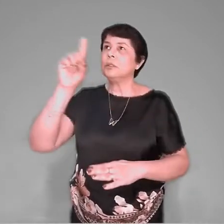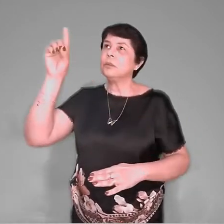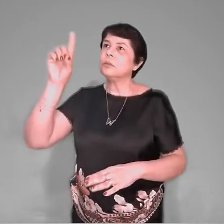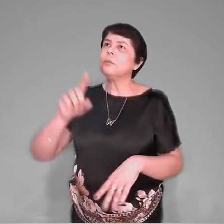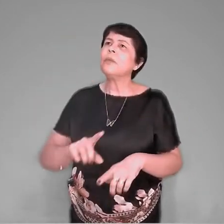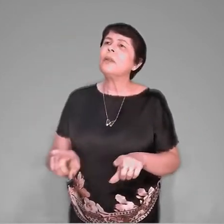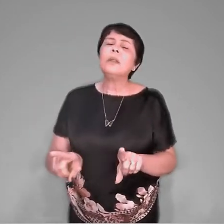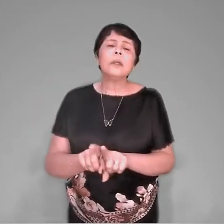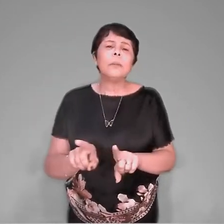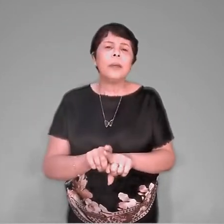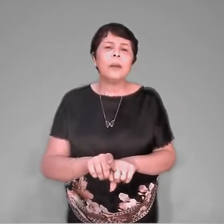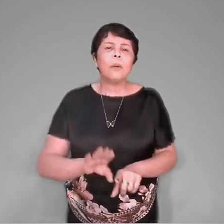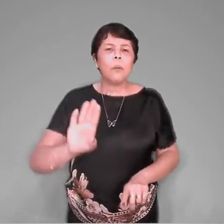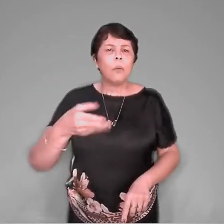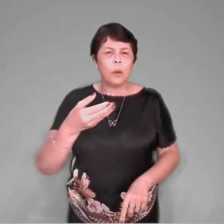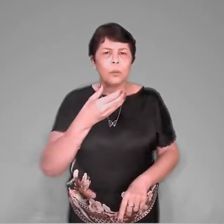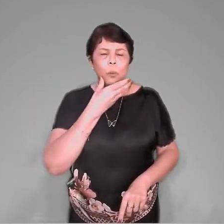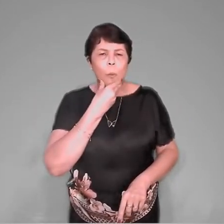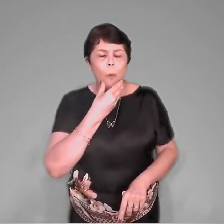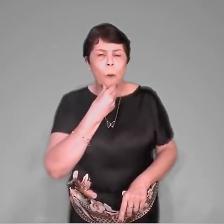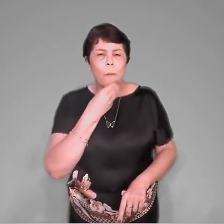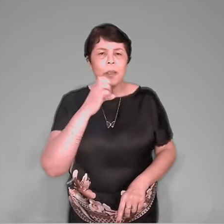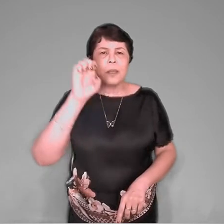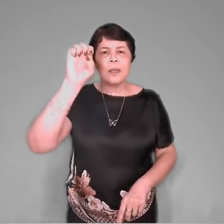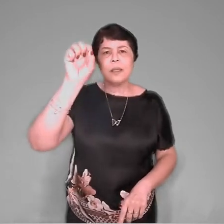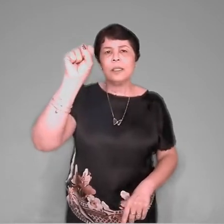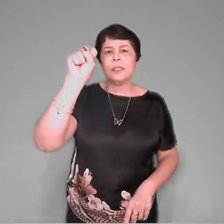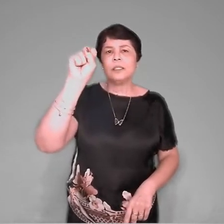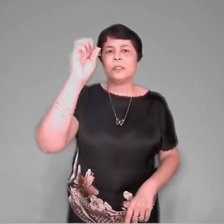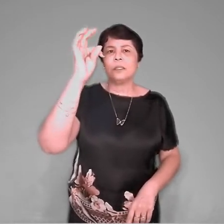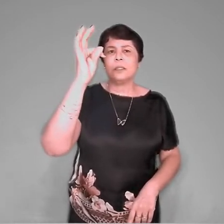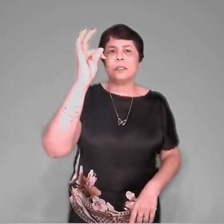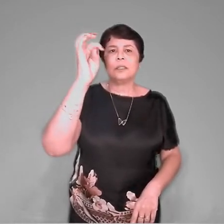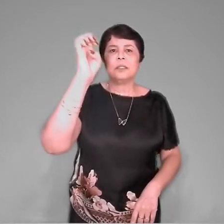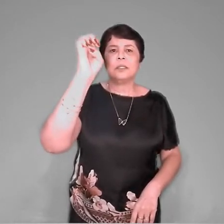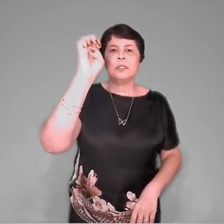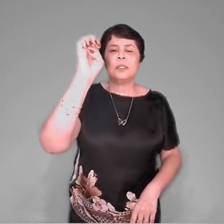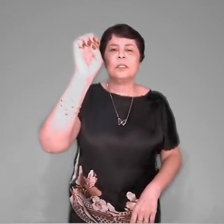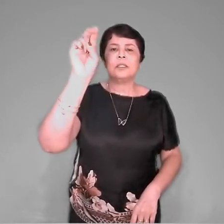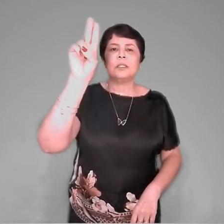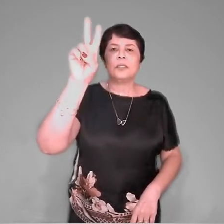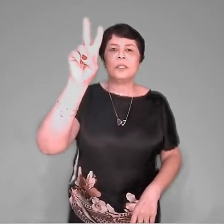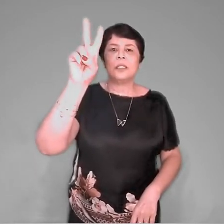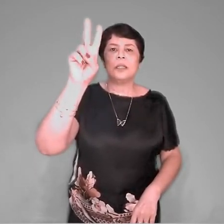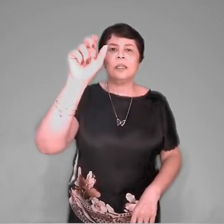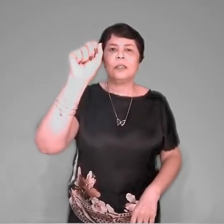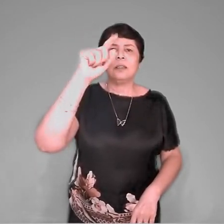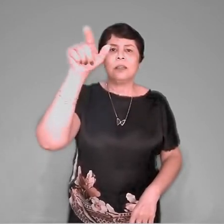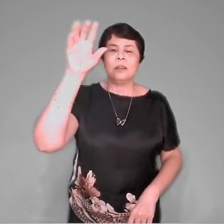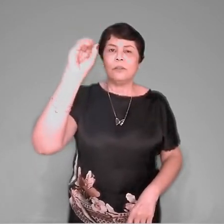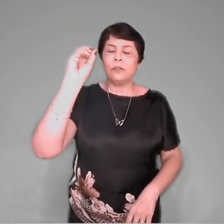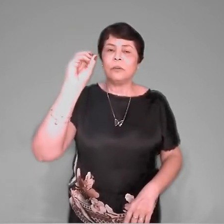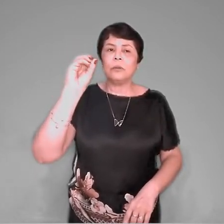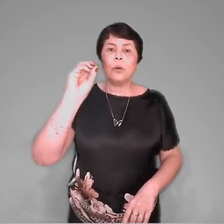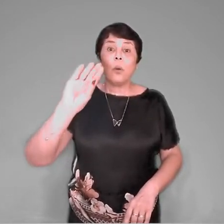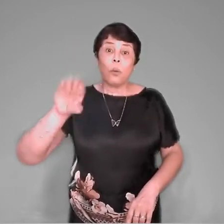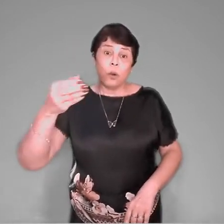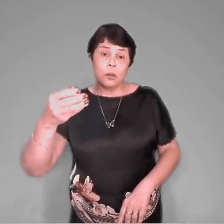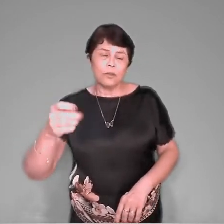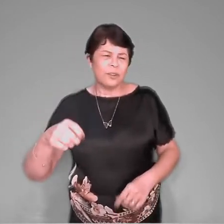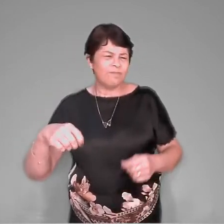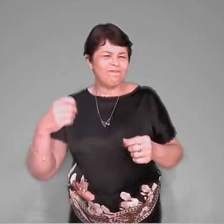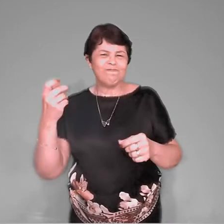em Jerusalém, ele, falando da história de Israel, ele diz o seguinte, Deus não habita em